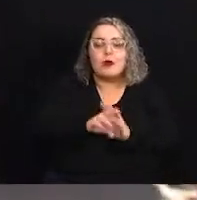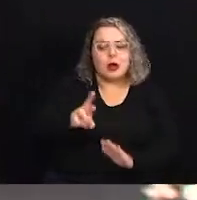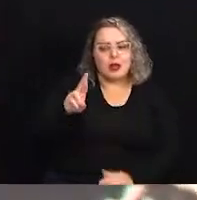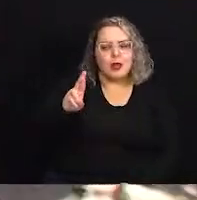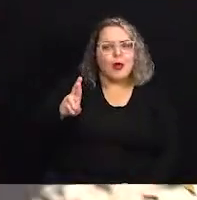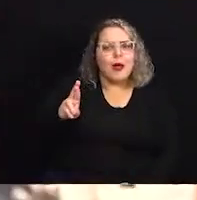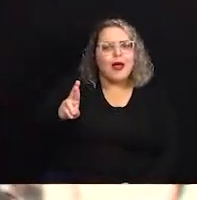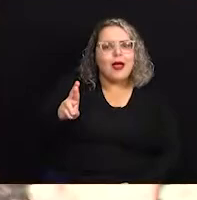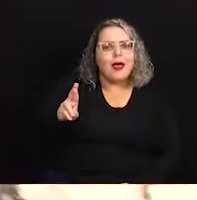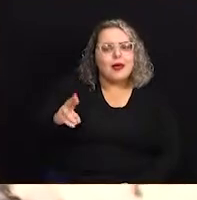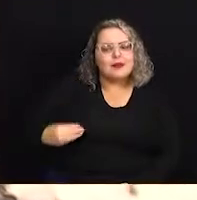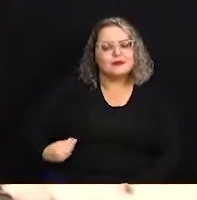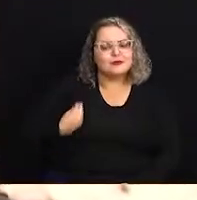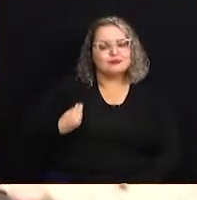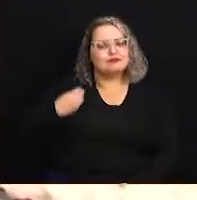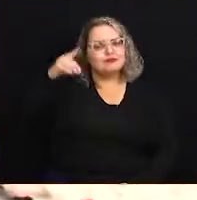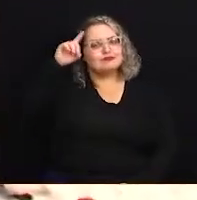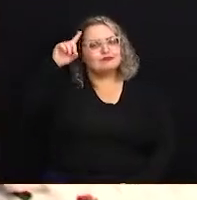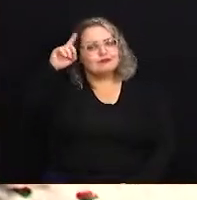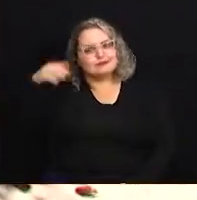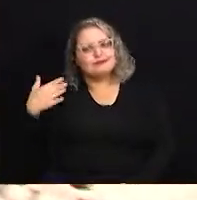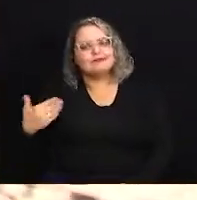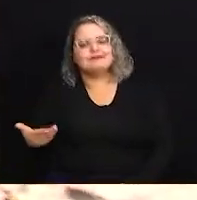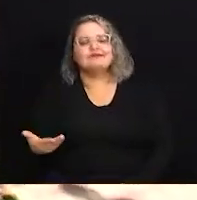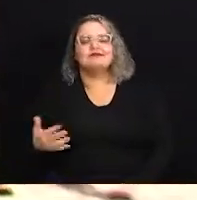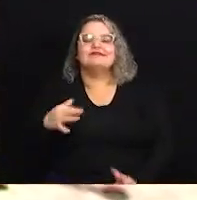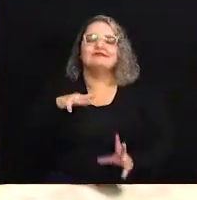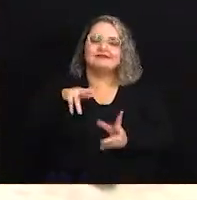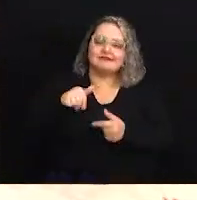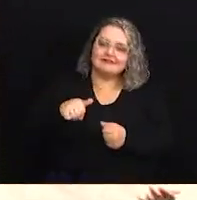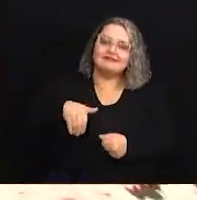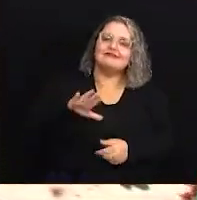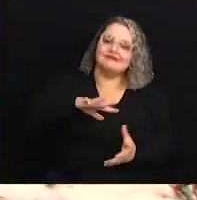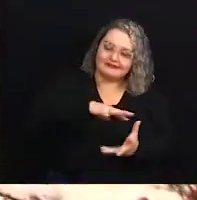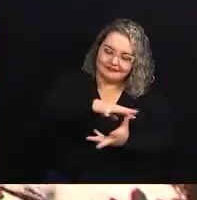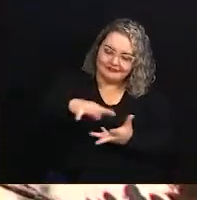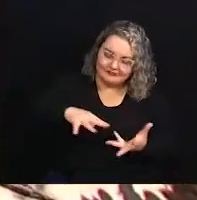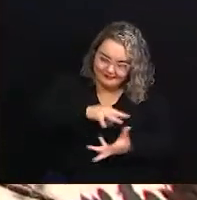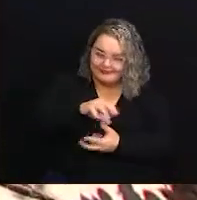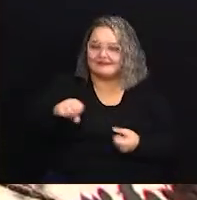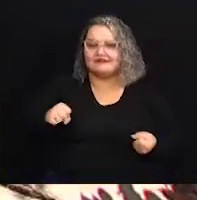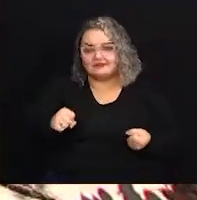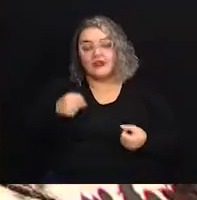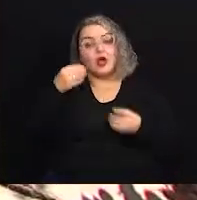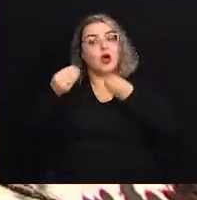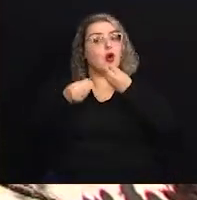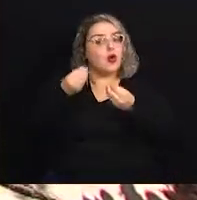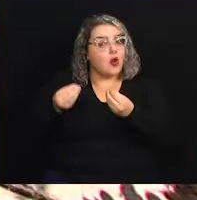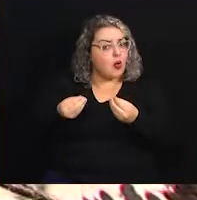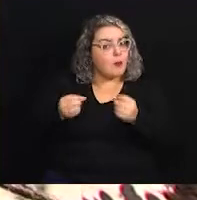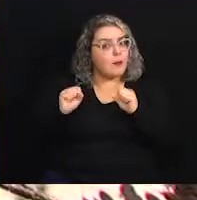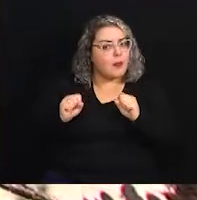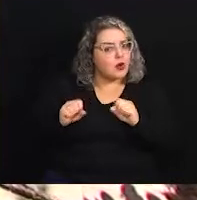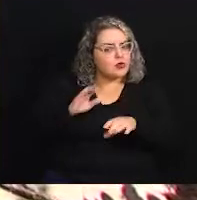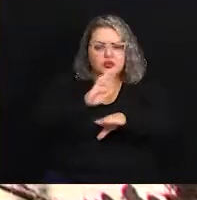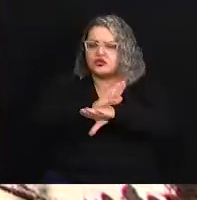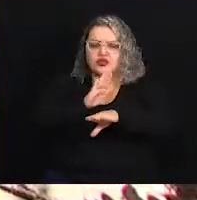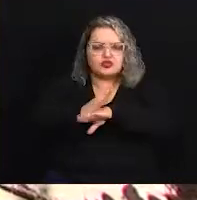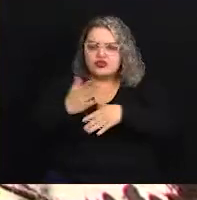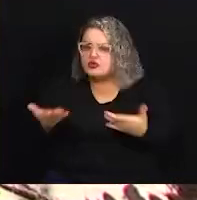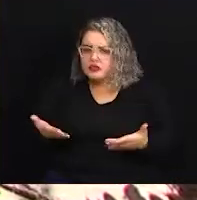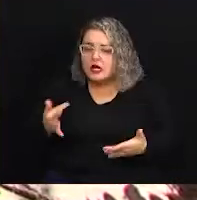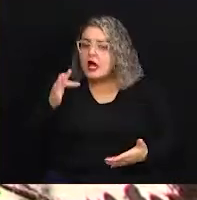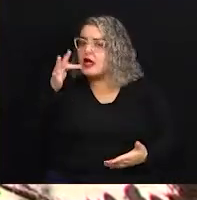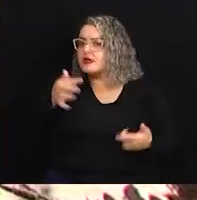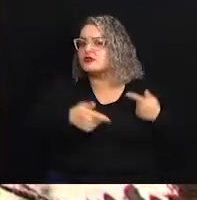estão presentes no nosso dia a dia para um mundo mais sustentável? Como eles podem ajudar as